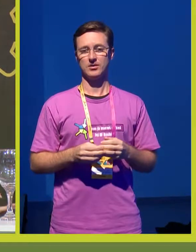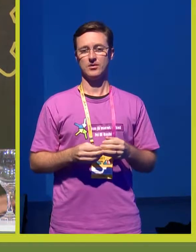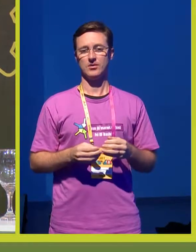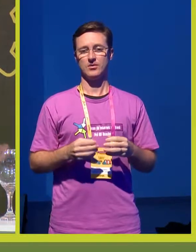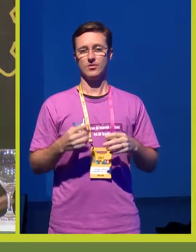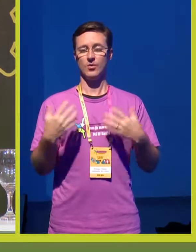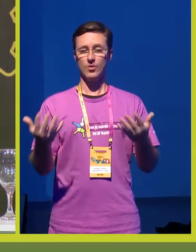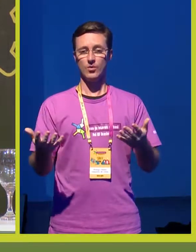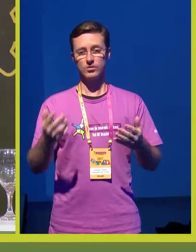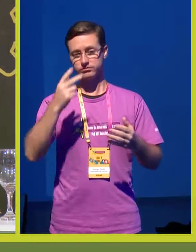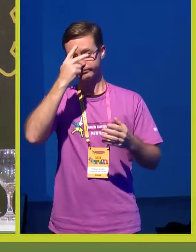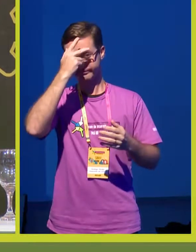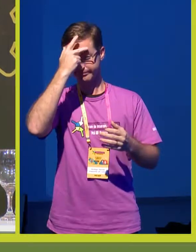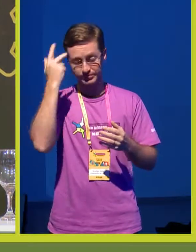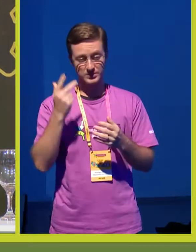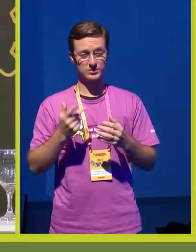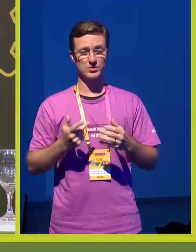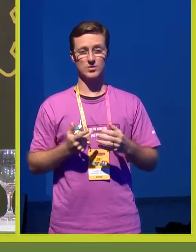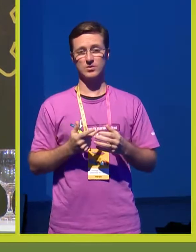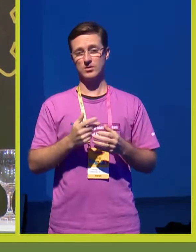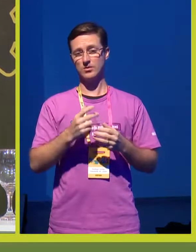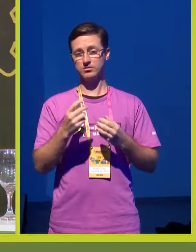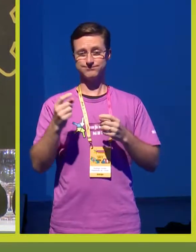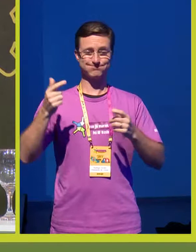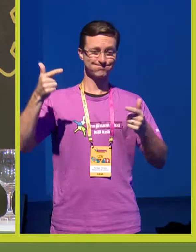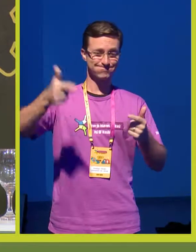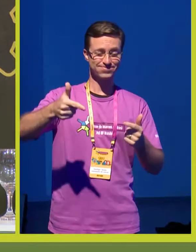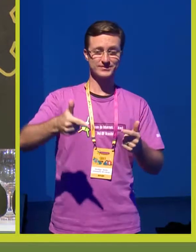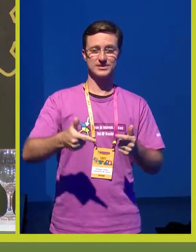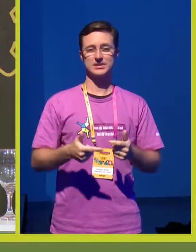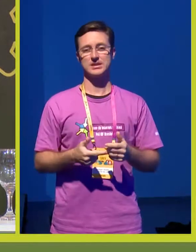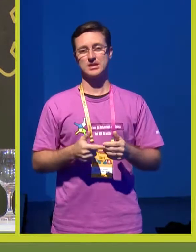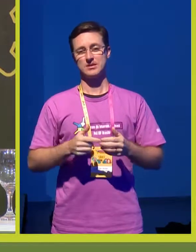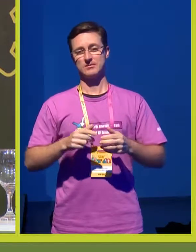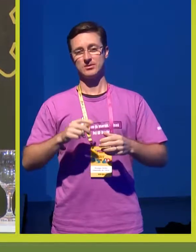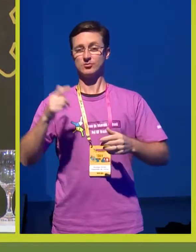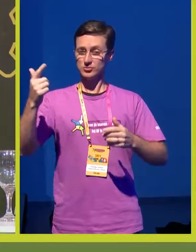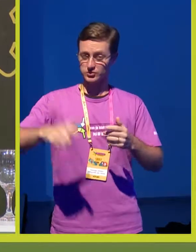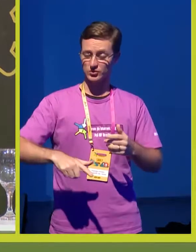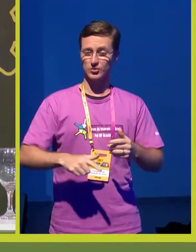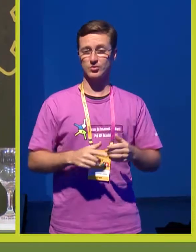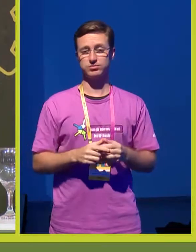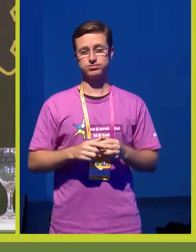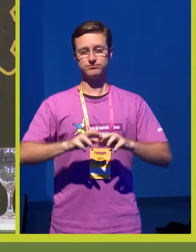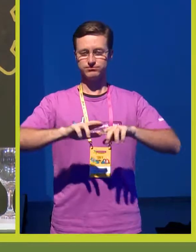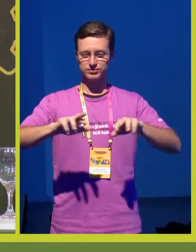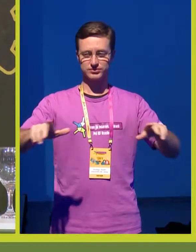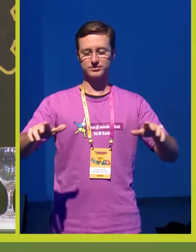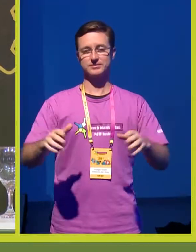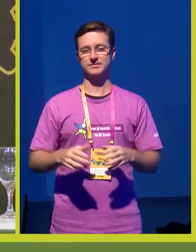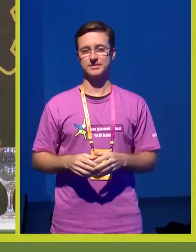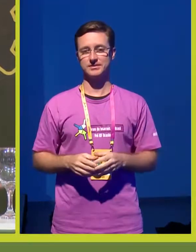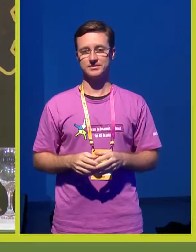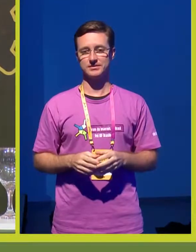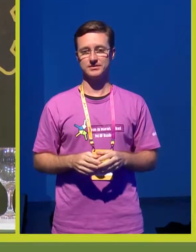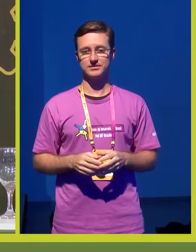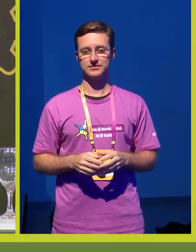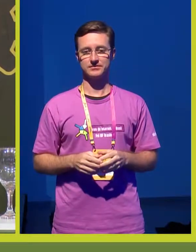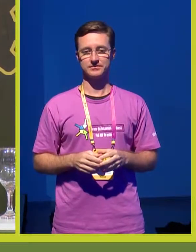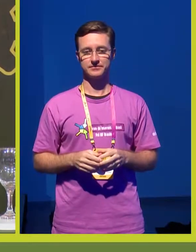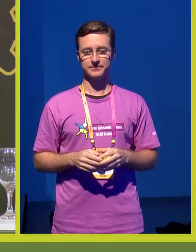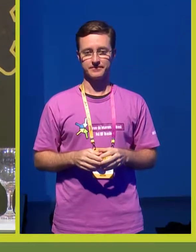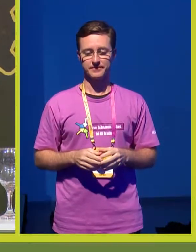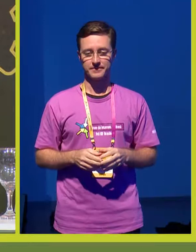probabilidade de pessoas com mais probabilidade de cometer crime, reincidir, desenvolver comportamento desviante, etc. E considerando a